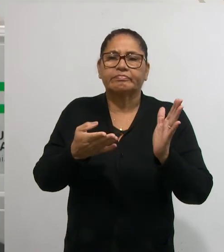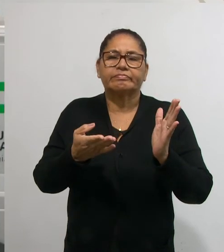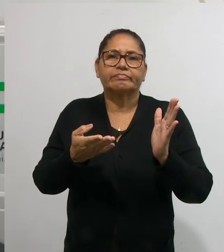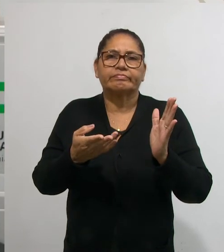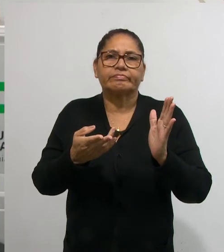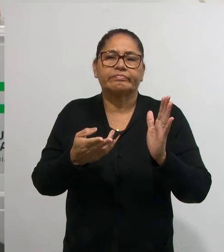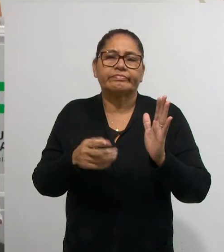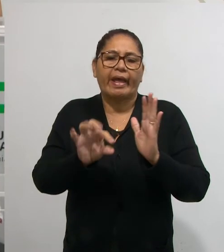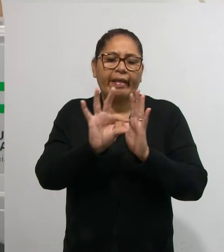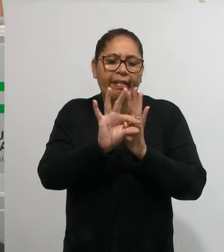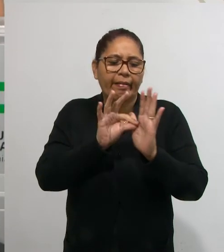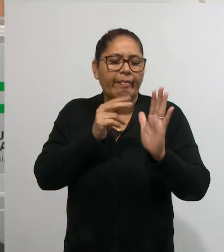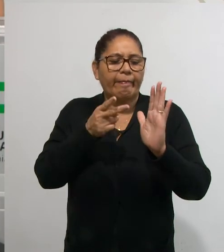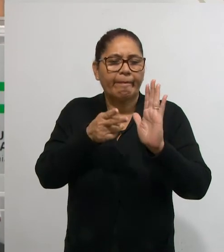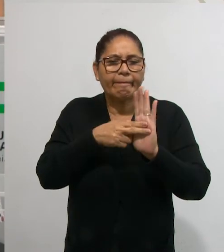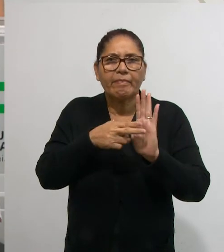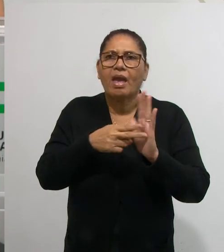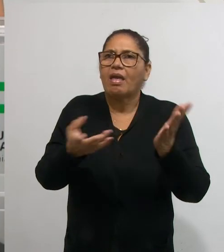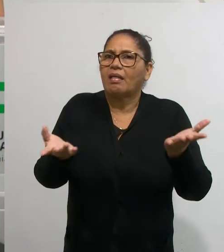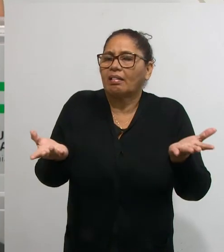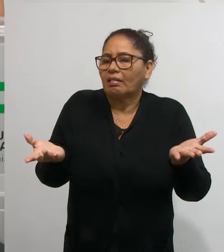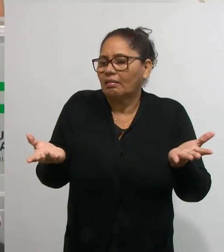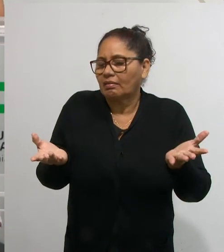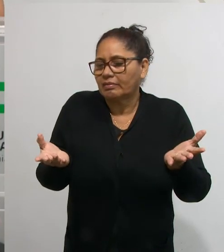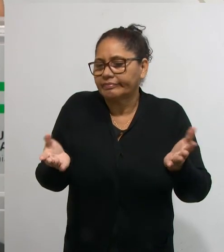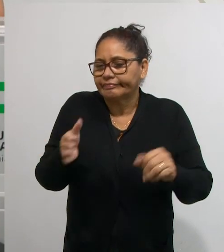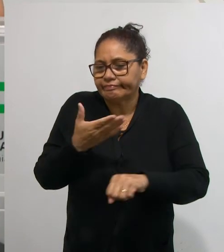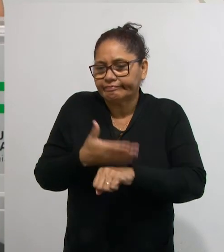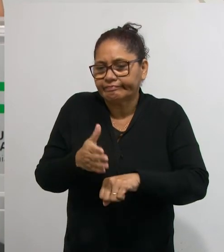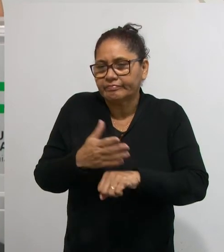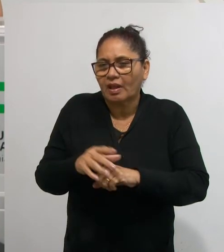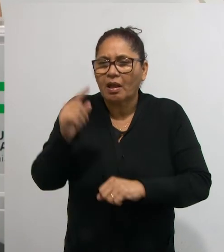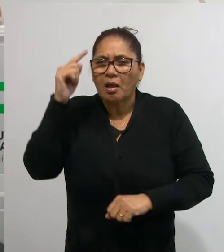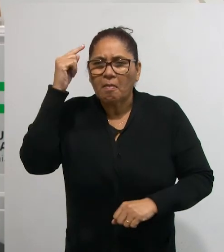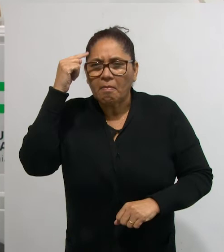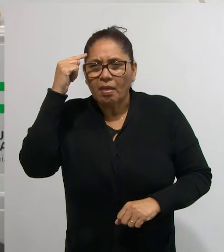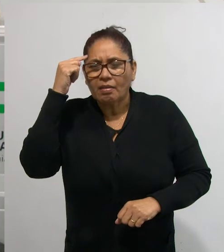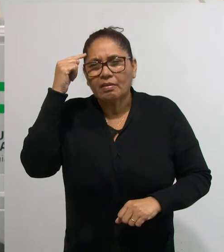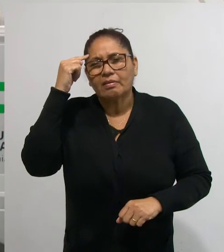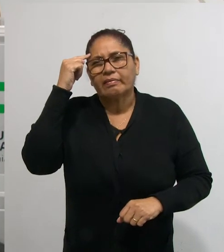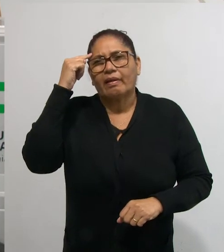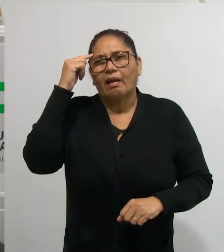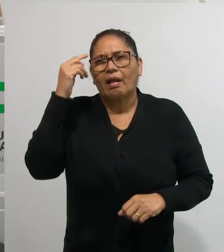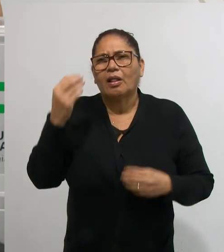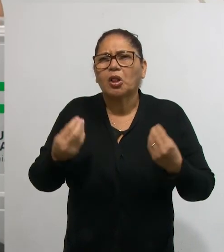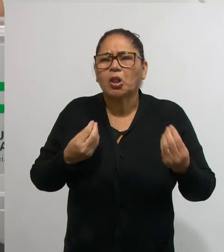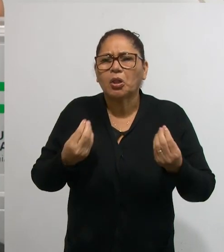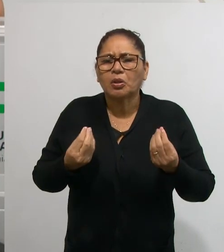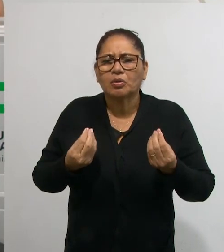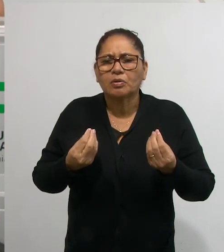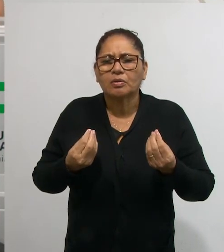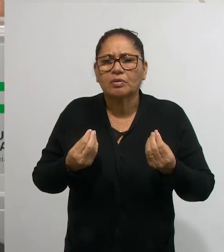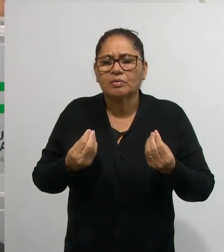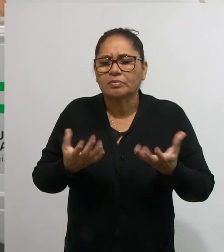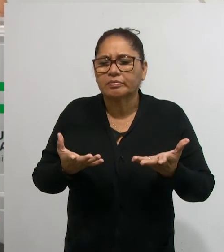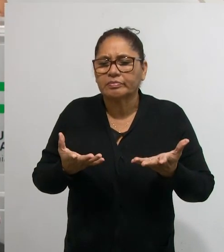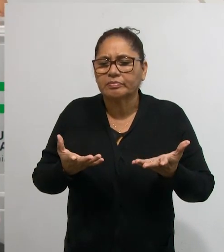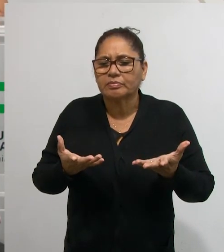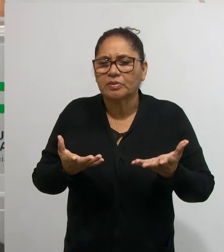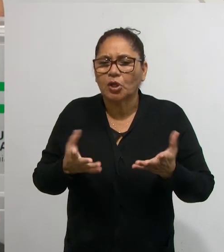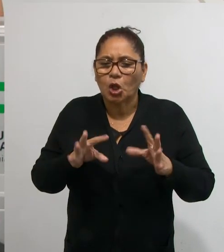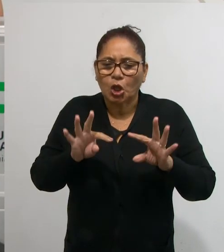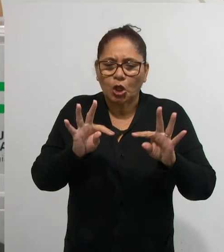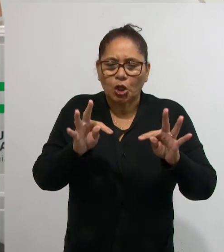métodos, objetivos, que fazem com que essa prática educativa seja pensada e repensada, não somente à